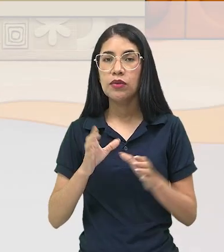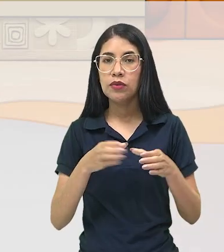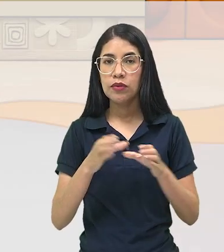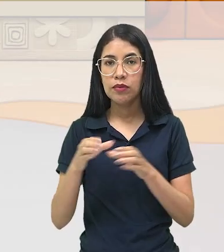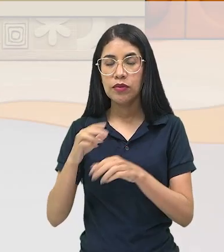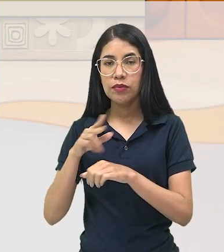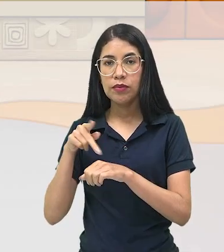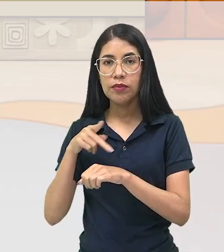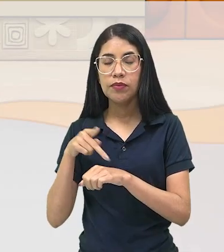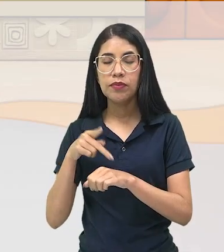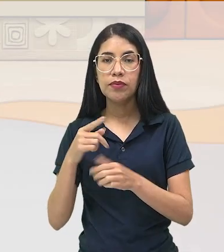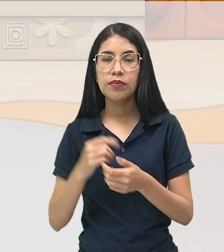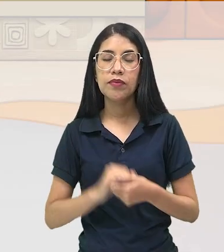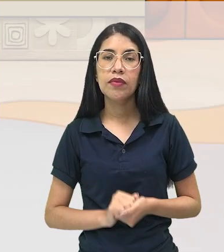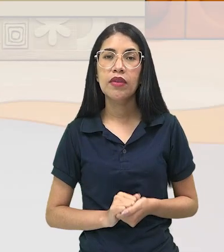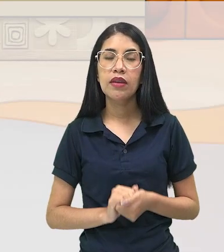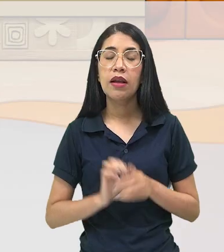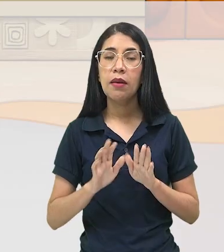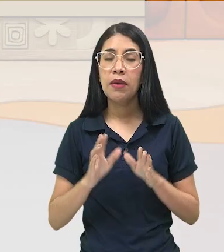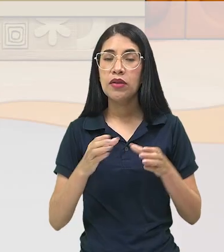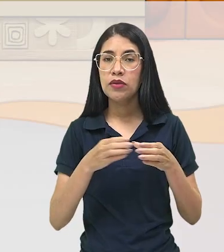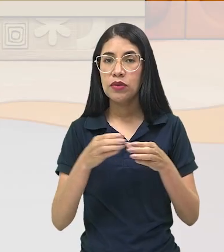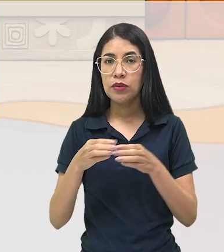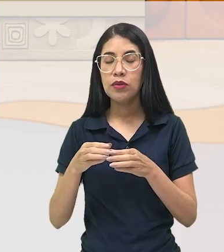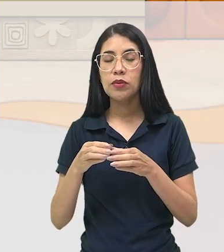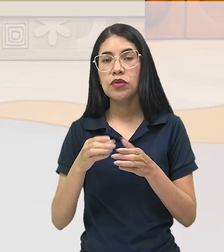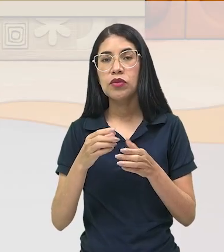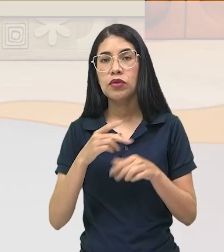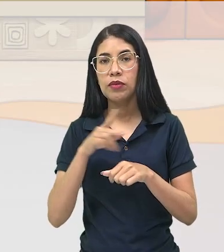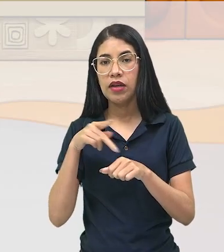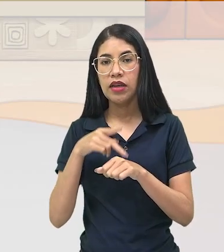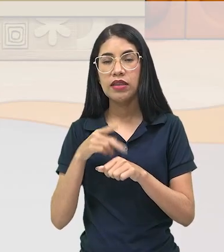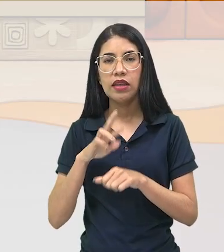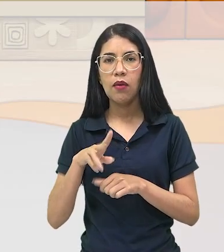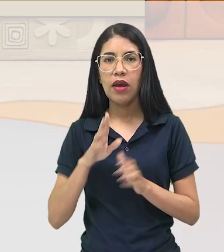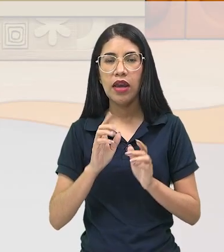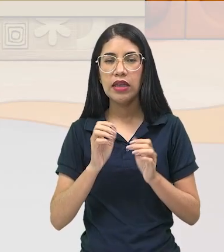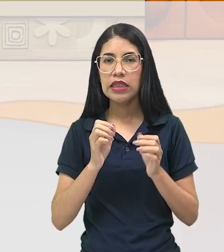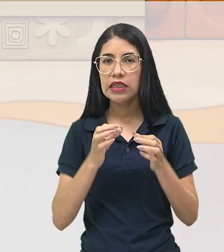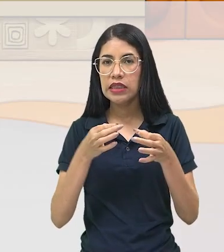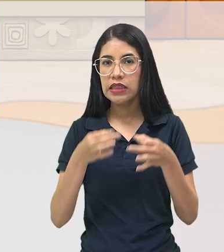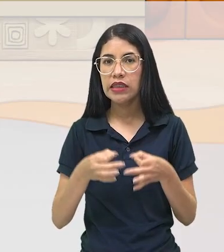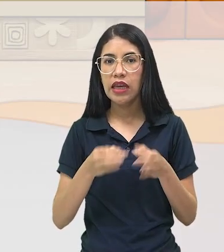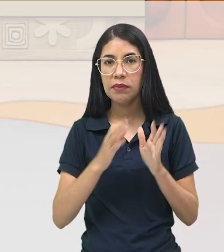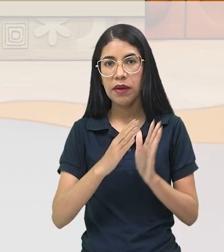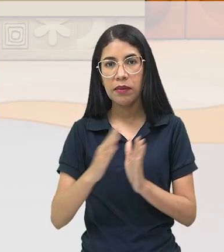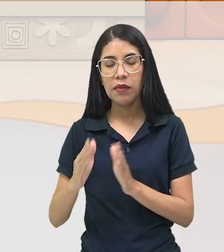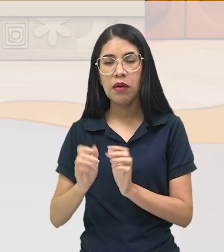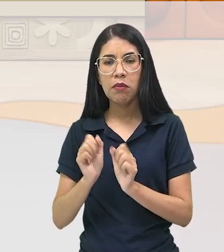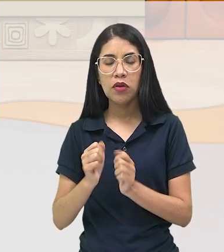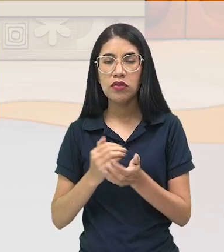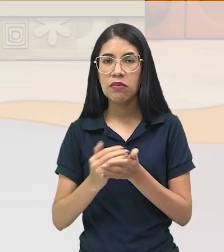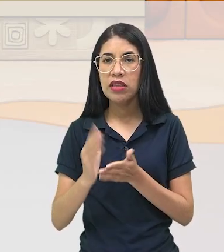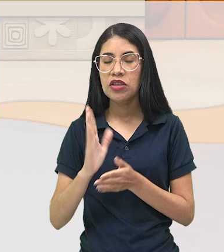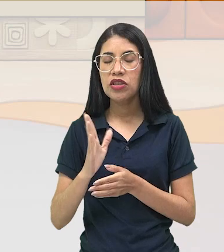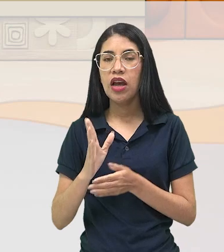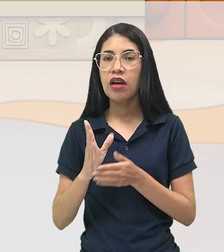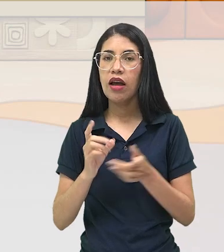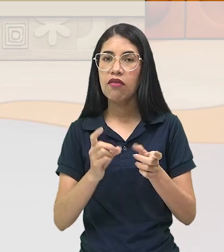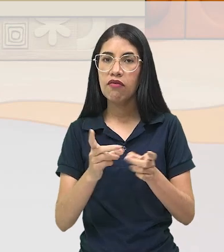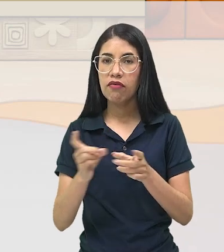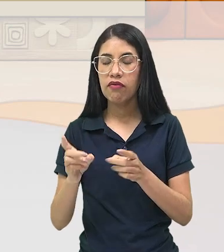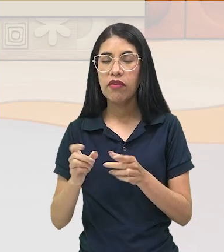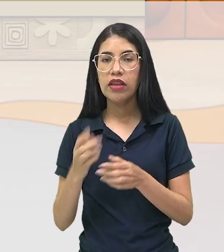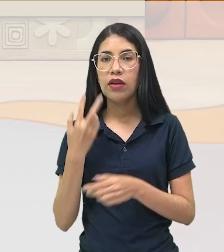blocos econômicos. Lembrando que os blocos econômicos nem sempre vão seguir isso daqui, tá? Eles já podem começar, por exemplo, daqui, de mercado comum.